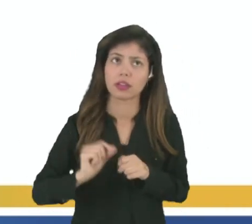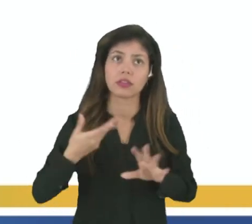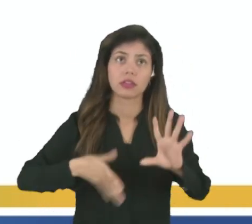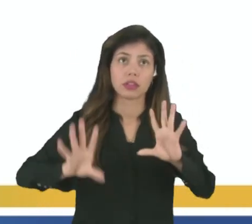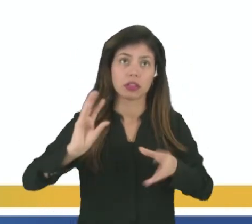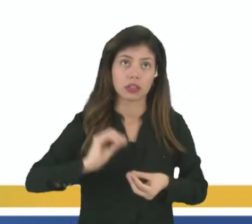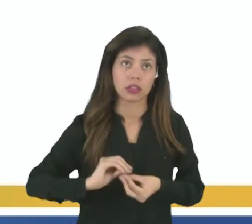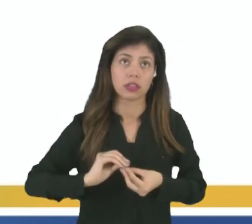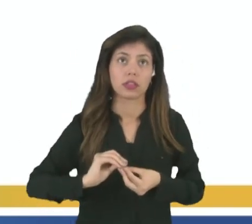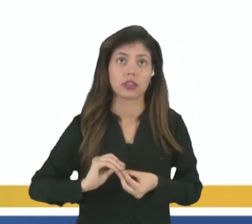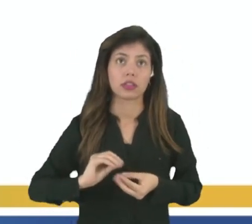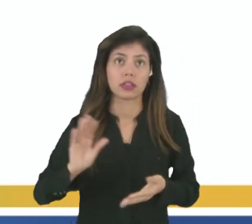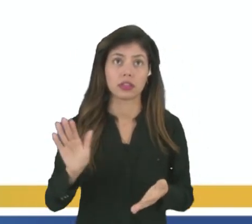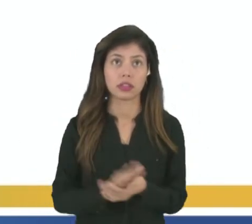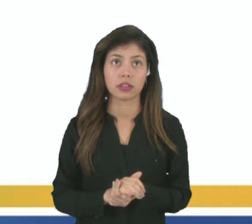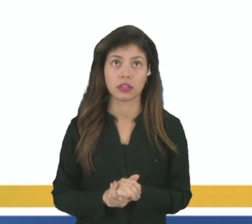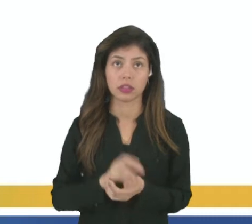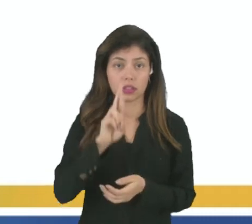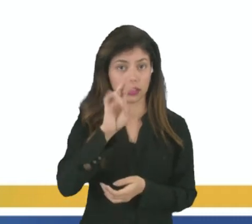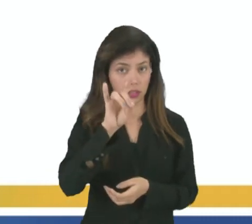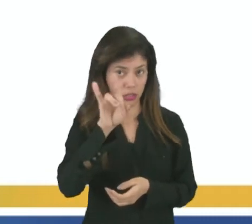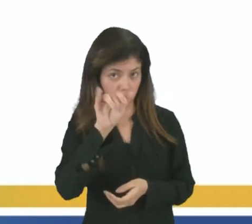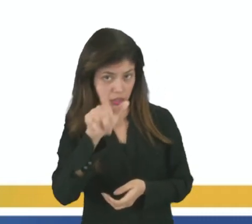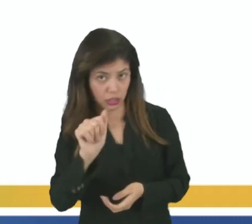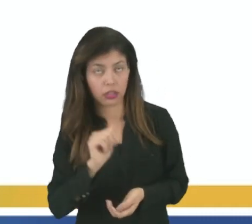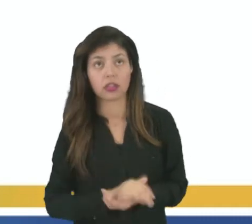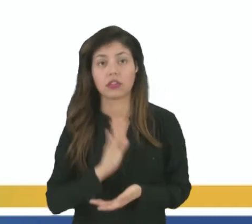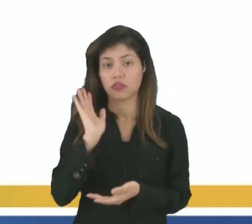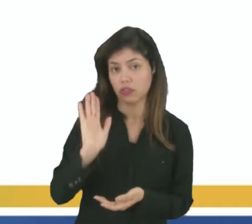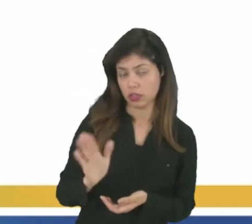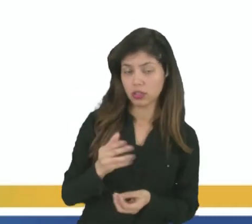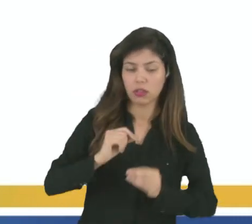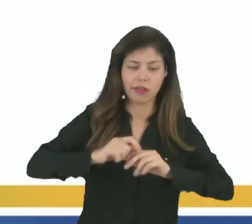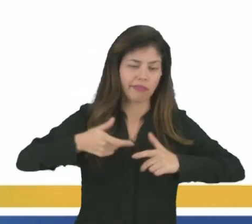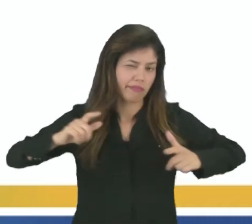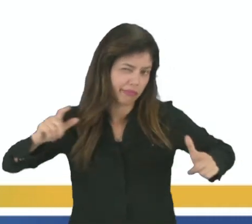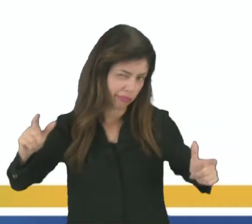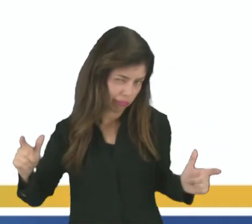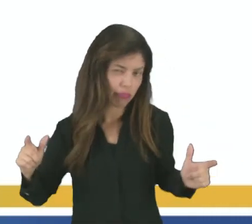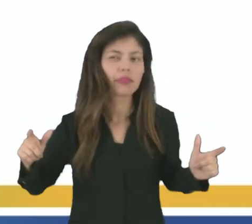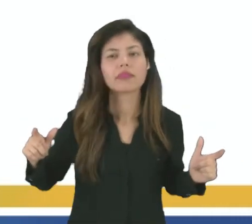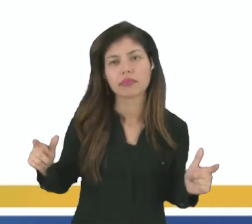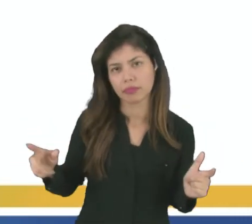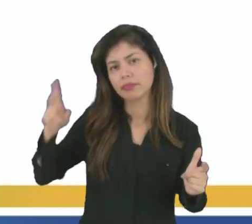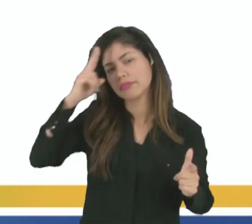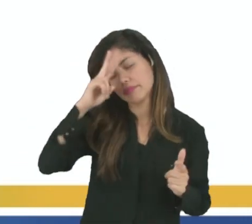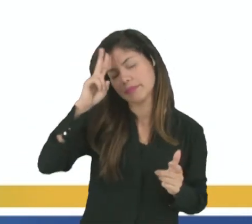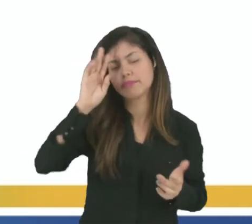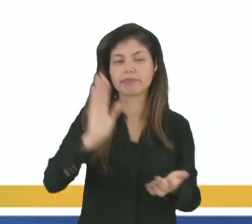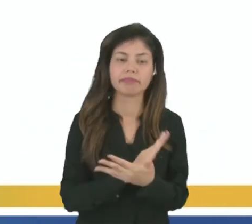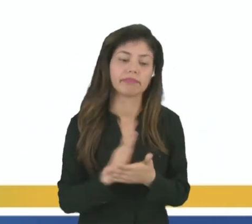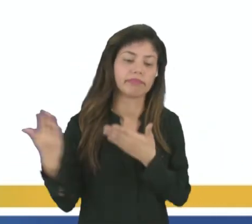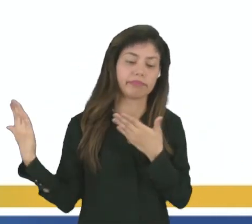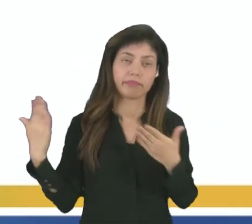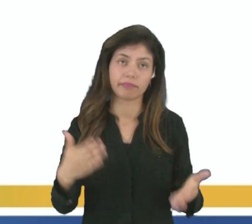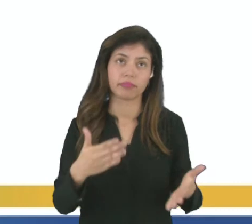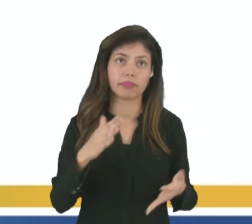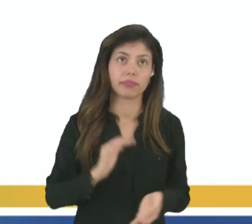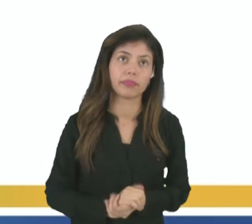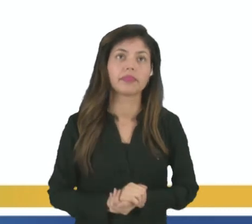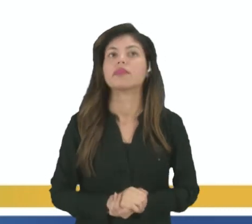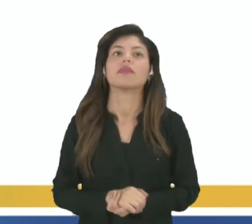resumo crítico é diferenciado da resenha, já que esse trabalho é mais amplo, mais lembrando algo específico, tá